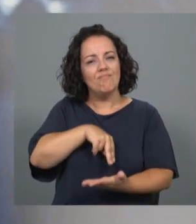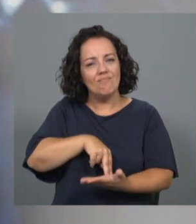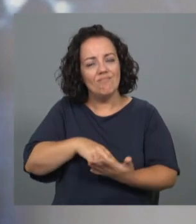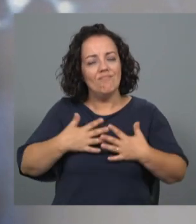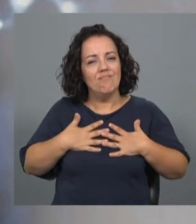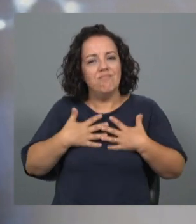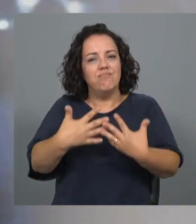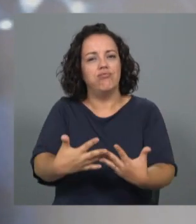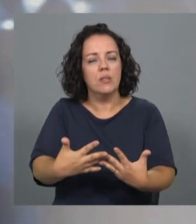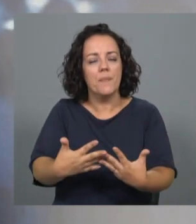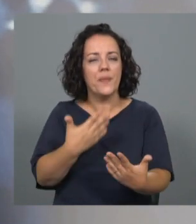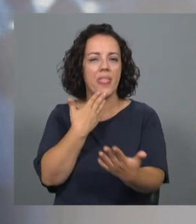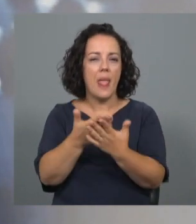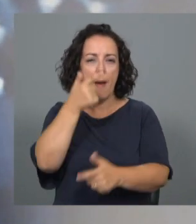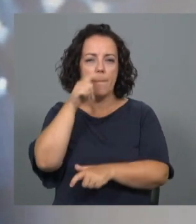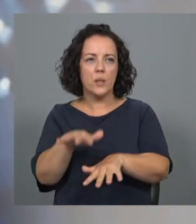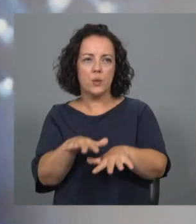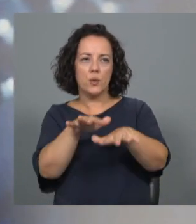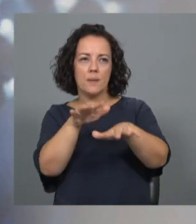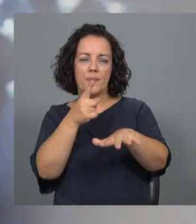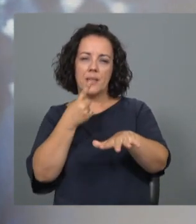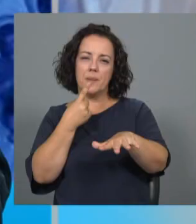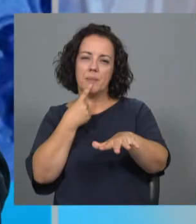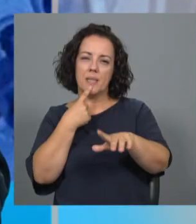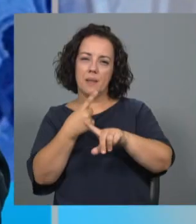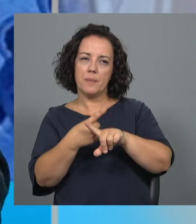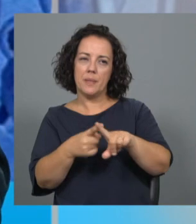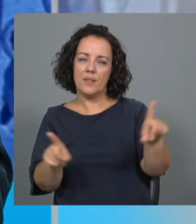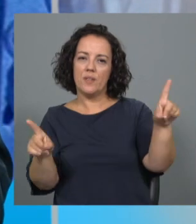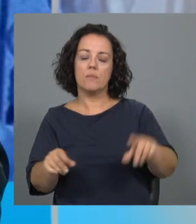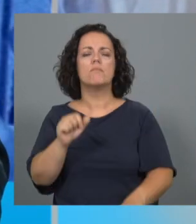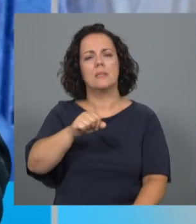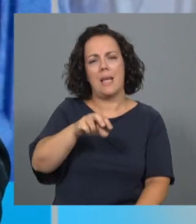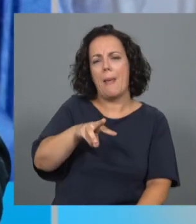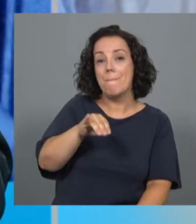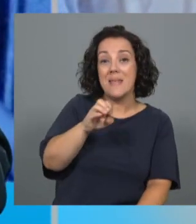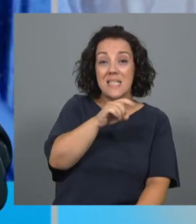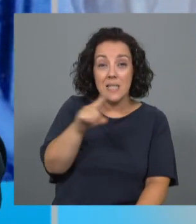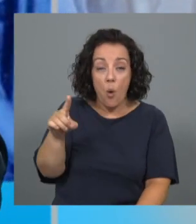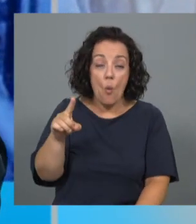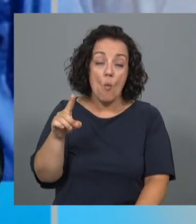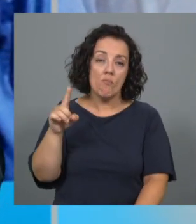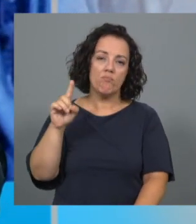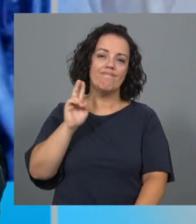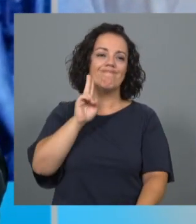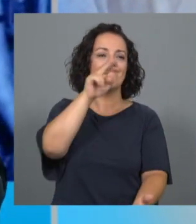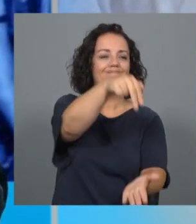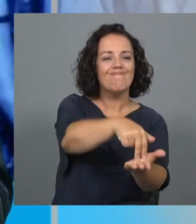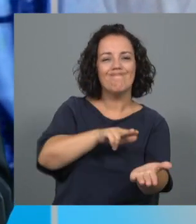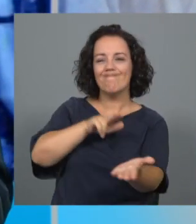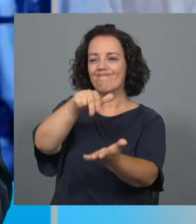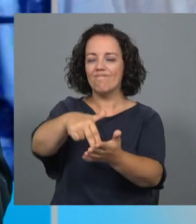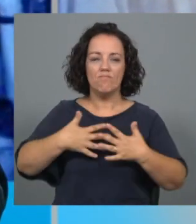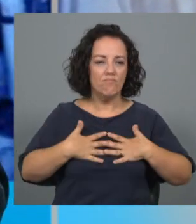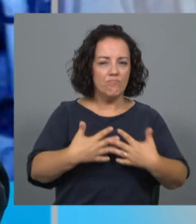que há ali algo diferente, não é? Sim, a missão é muito importante. Muito importante. Eu diria, talvez,